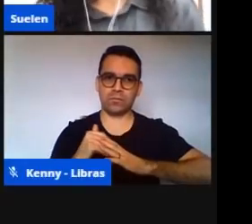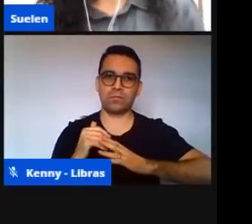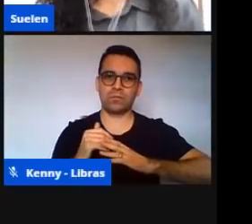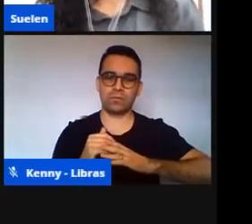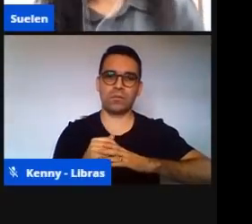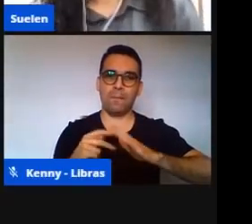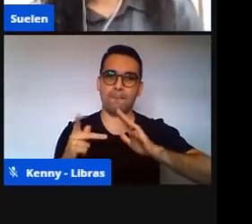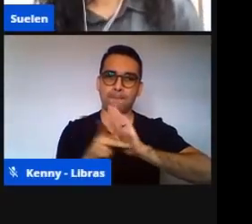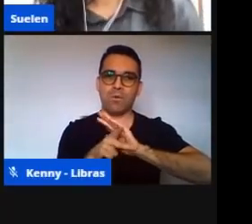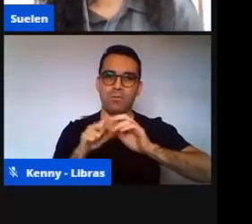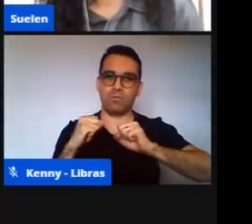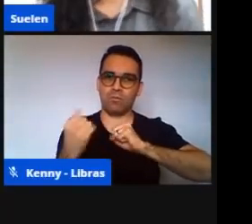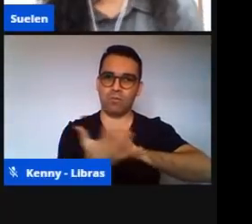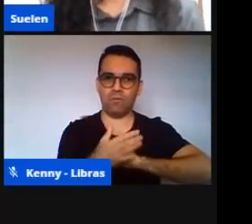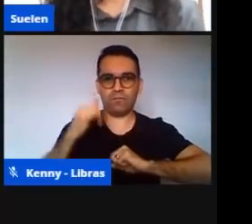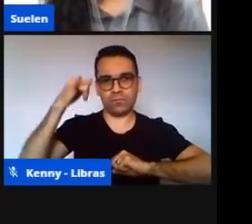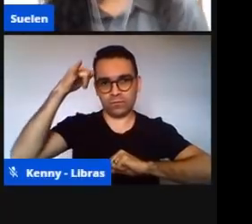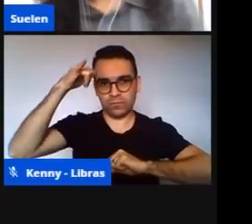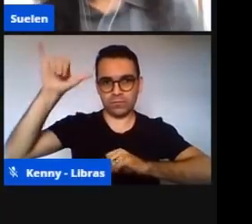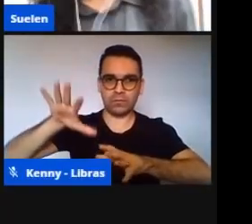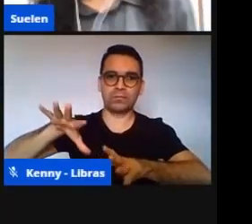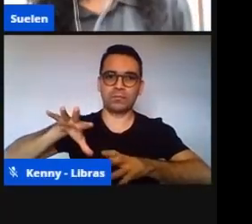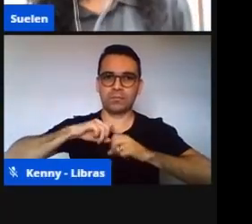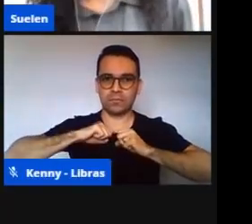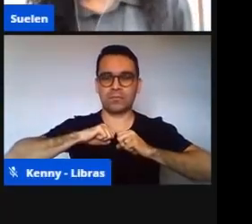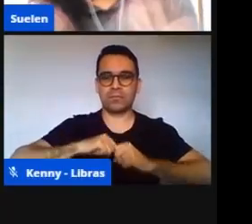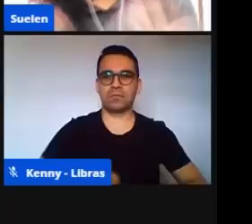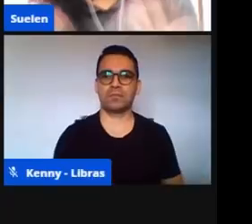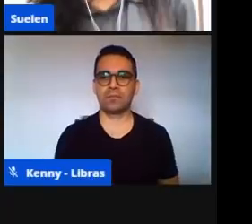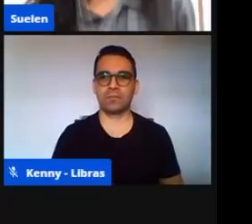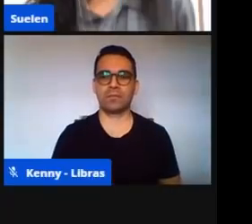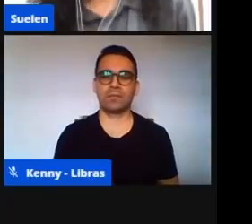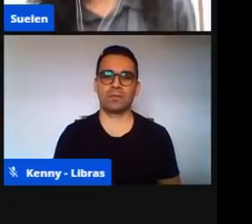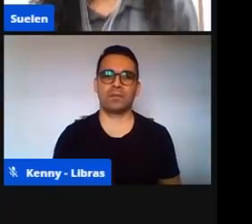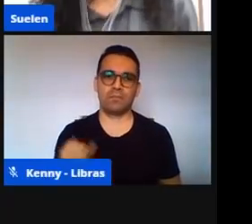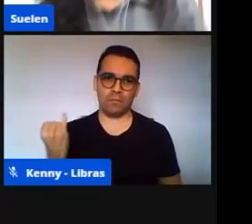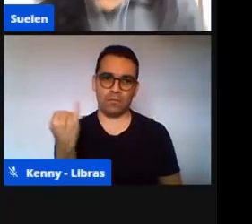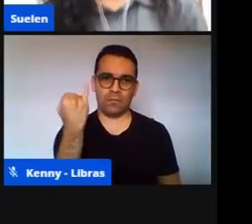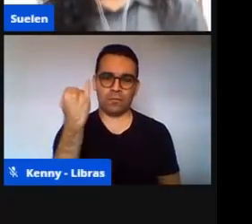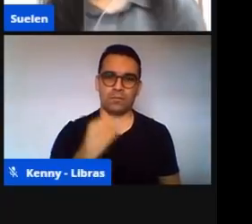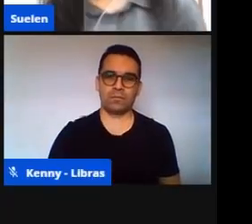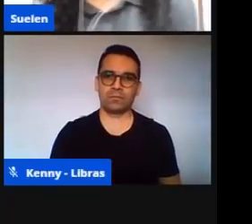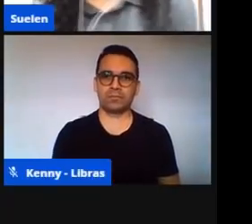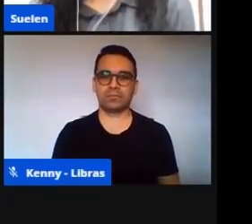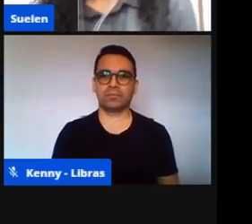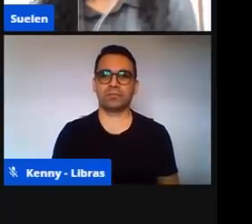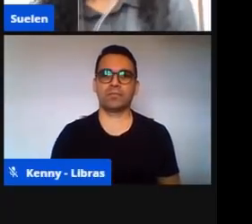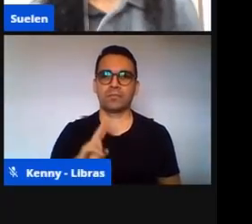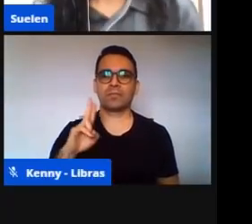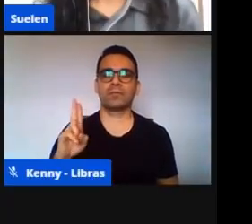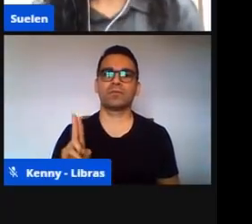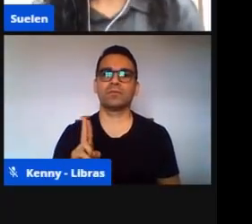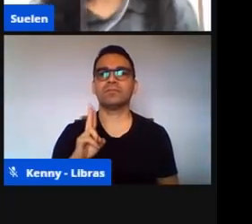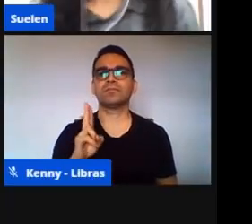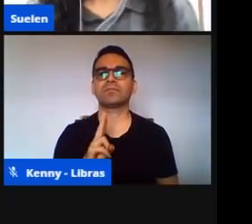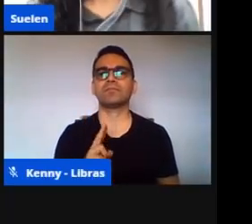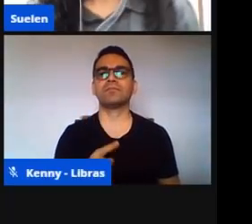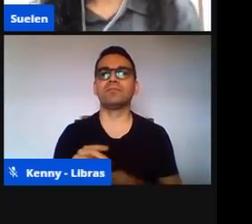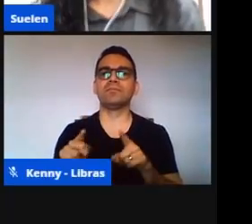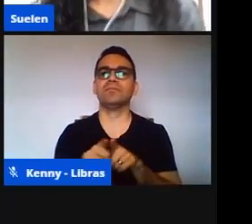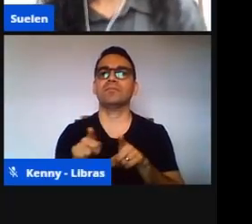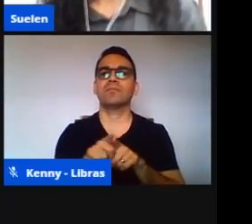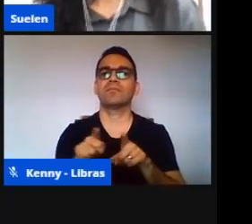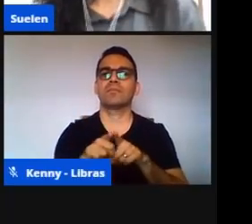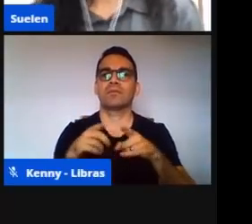da Covid que estão surgindo agora, então gera para a gente uma proteção maior, e a gente pode ter também as máscaras